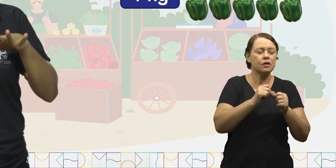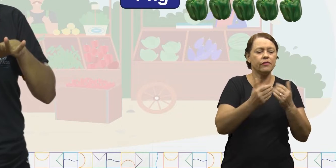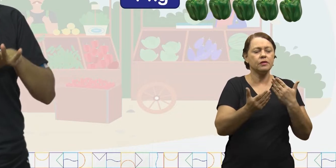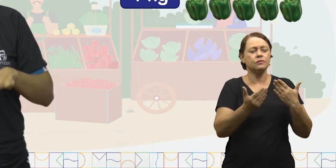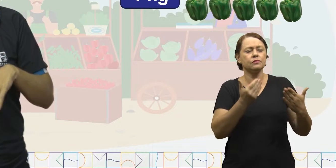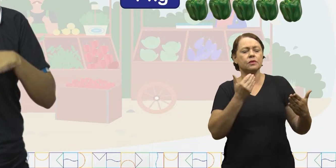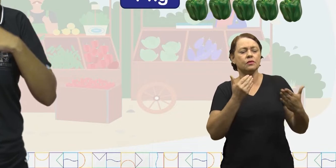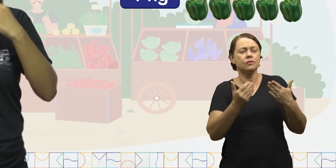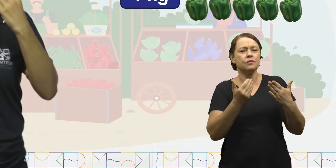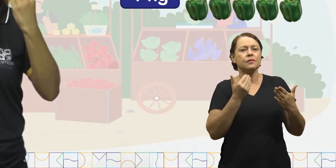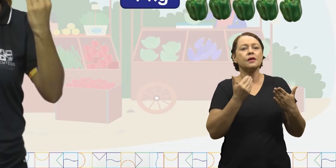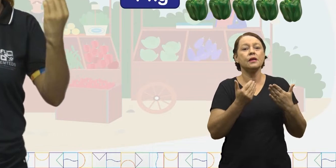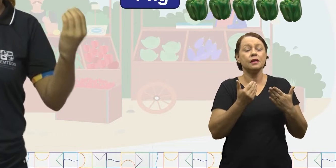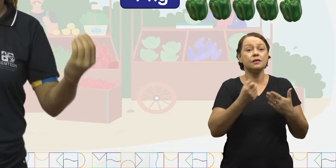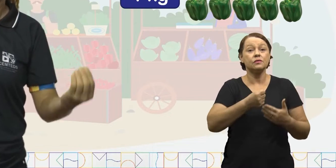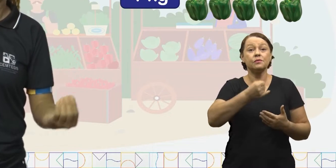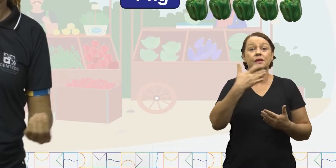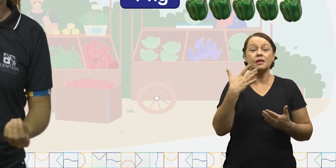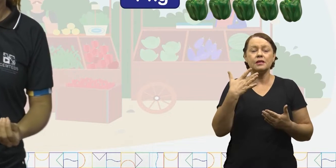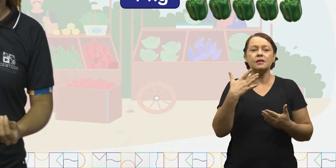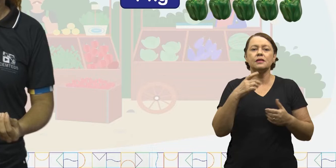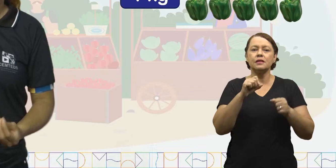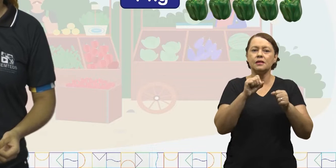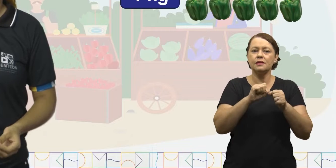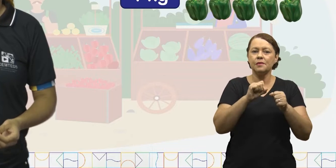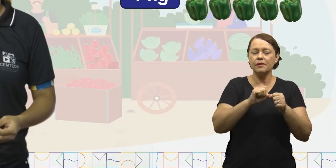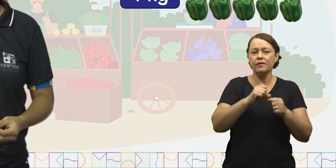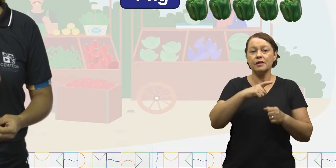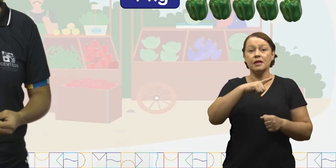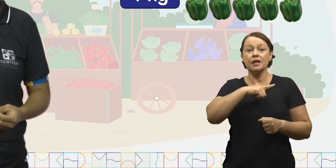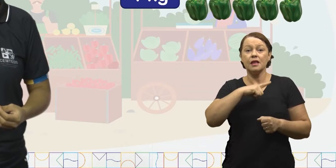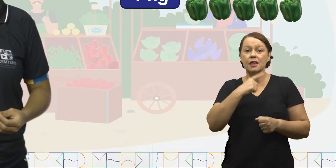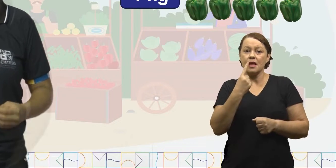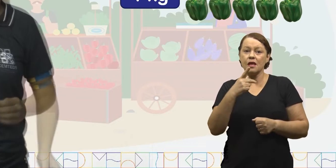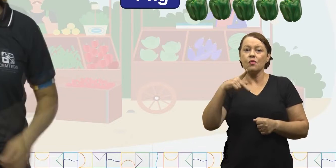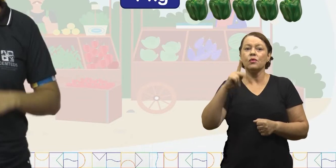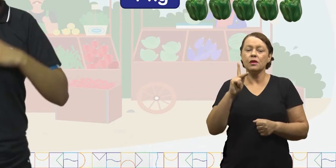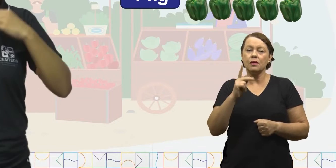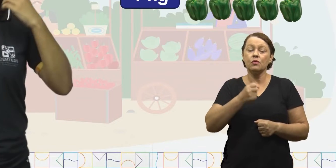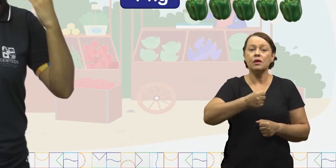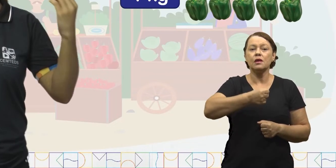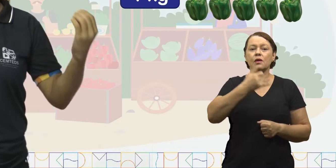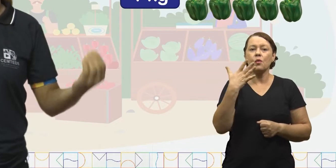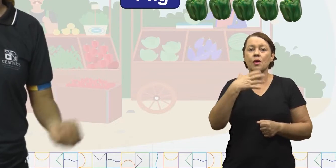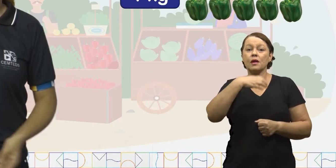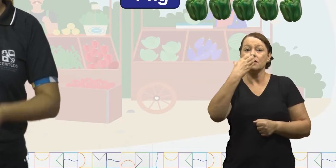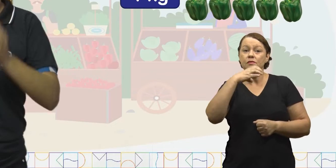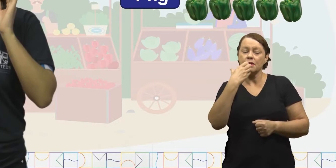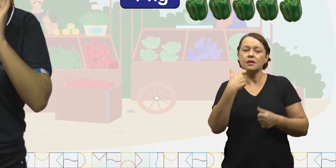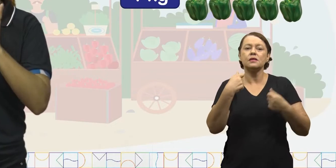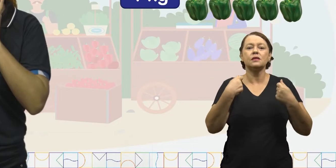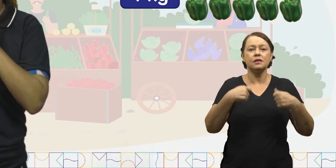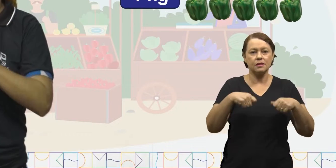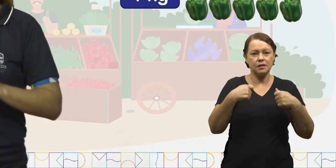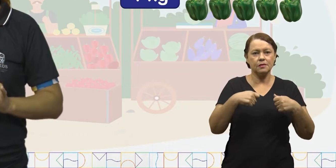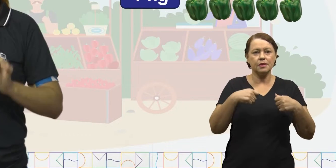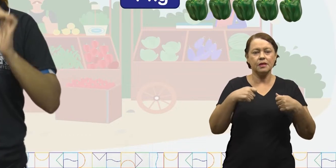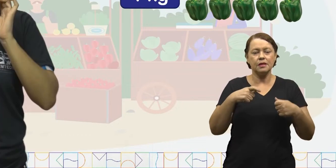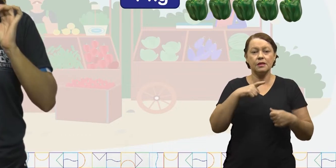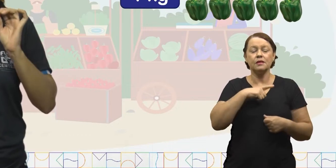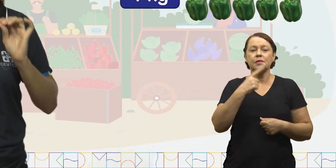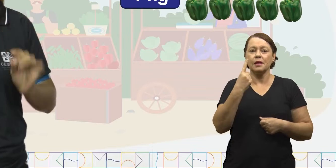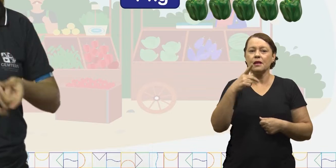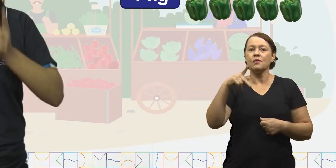uma estimativa de quantos pimentões ele precisa para formar 1 quilo e quantas maçãs ele